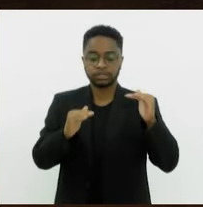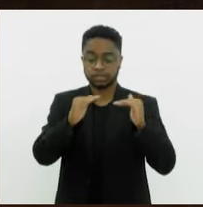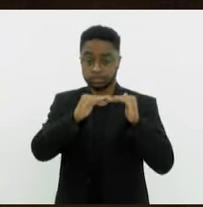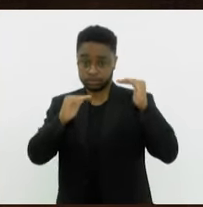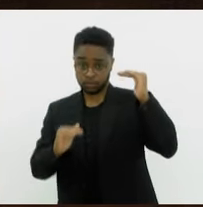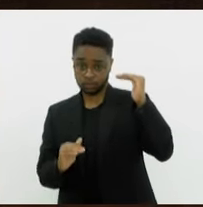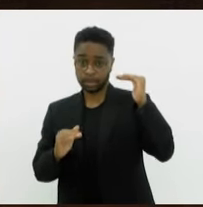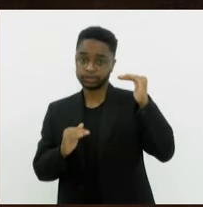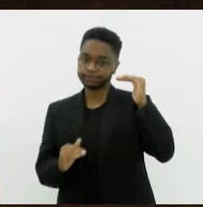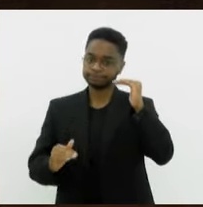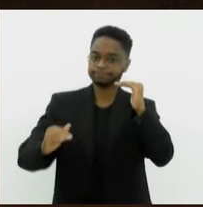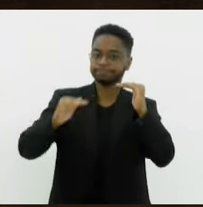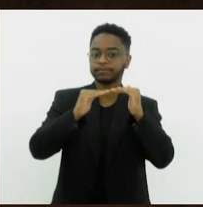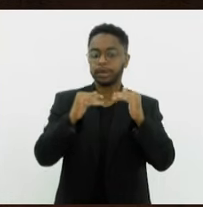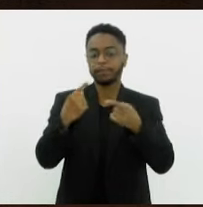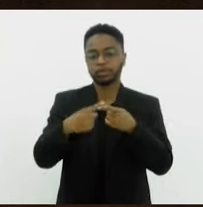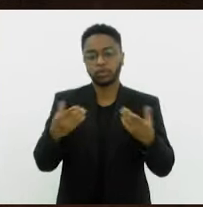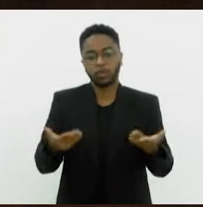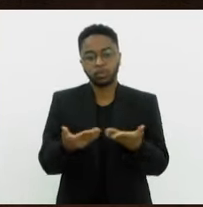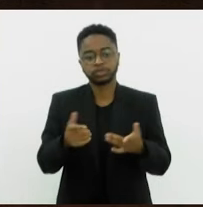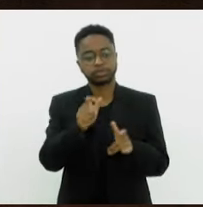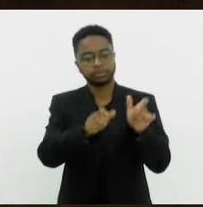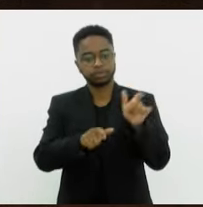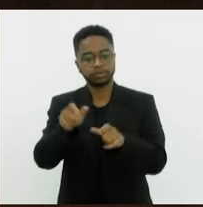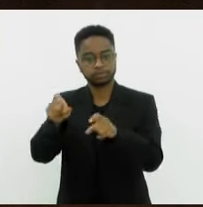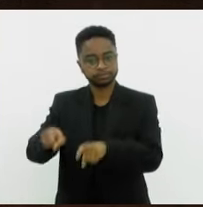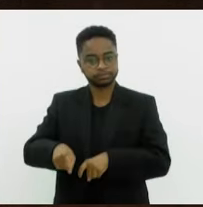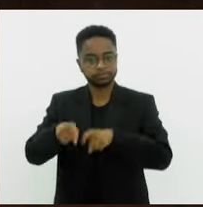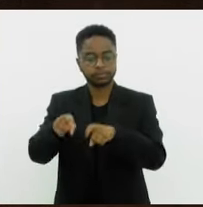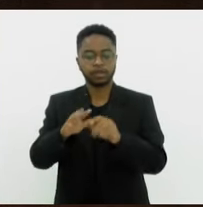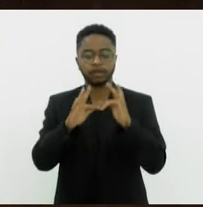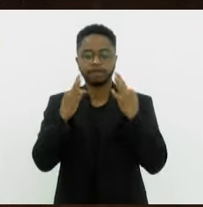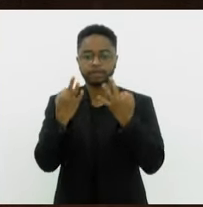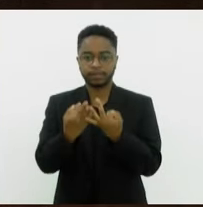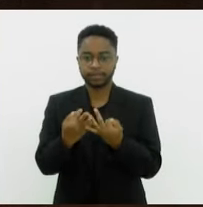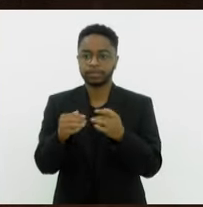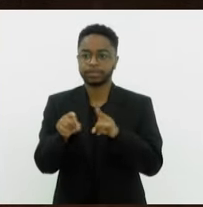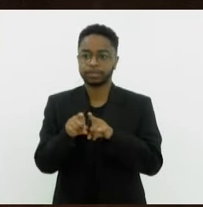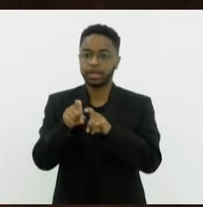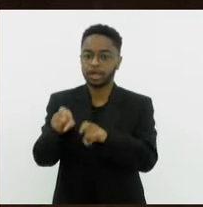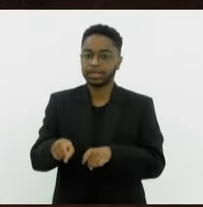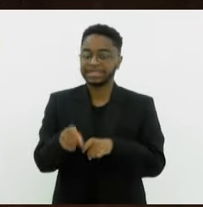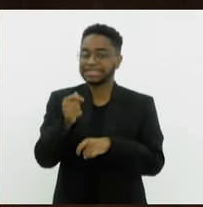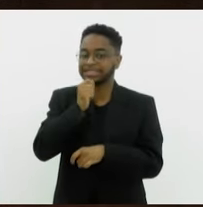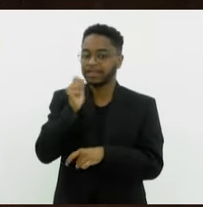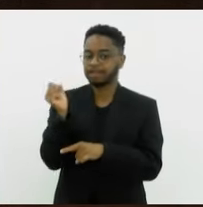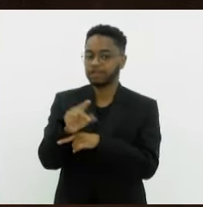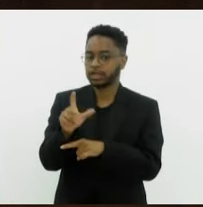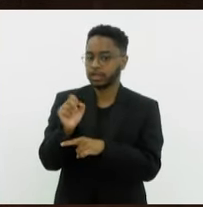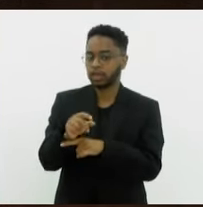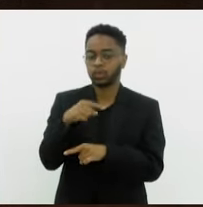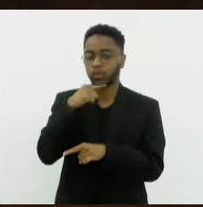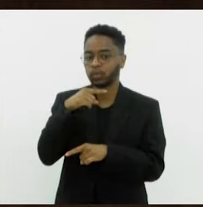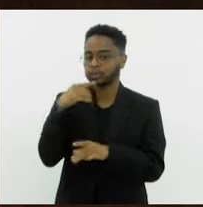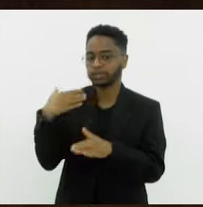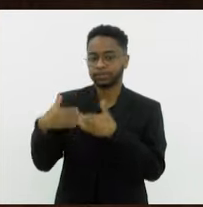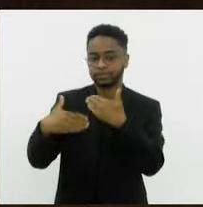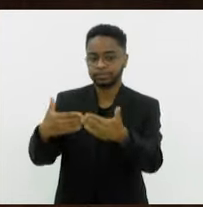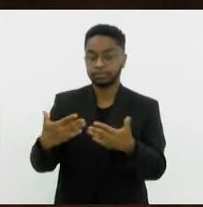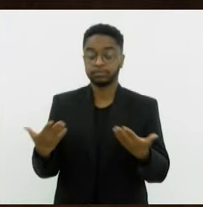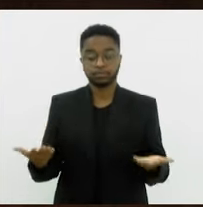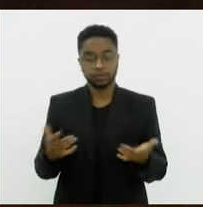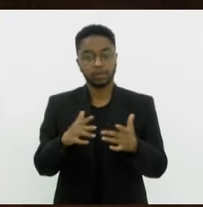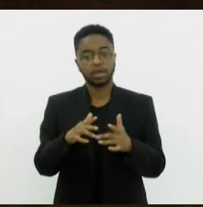permite que pequenos agricultores e a agricultura familiar e a agricultura sem veneno prospere. Então, é